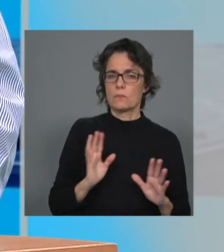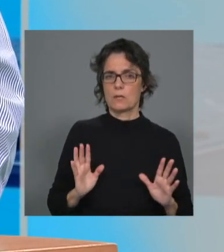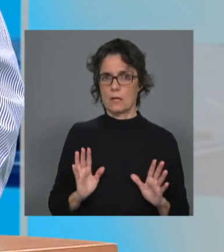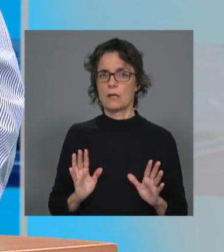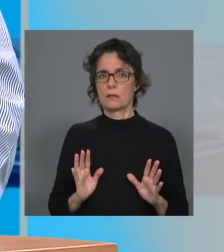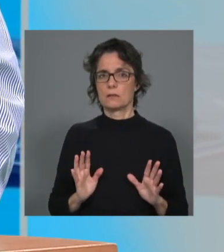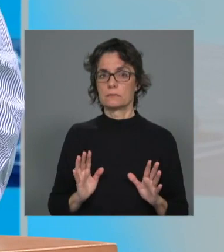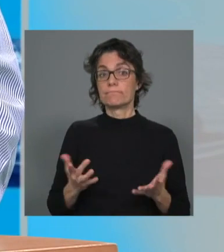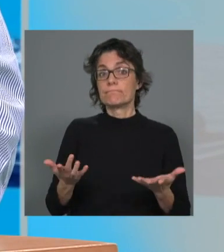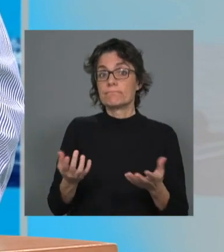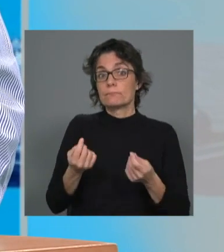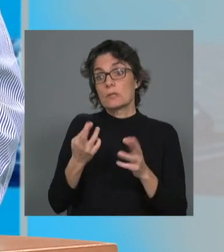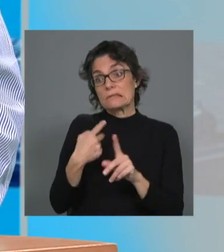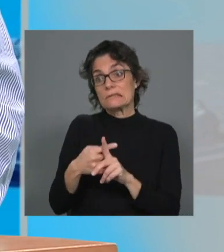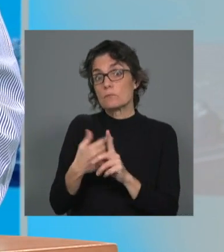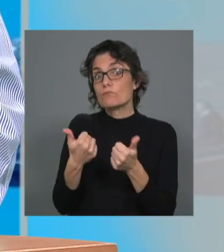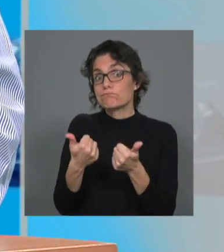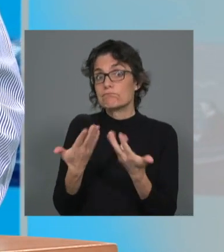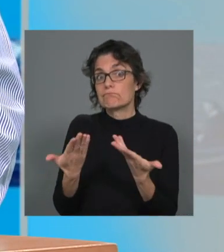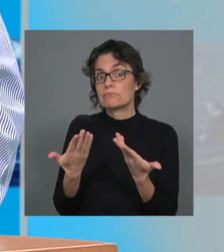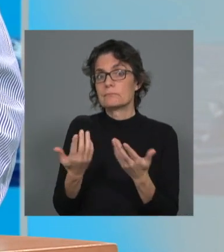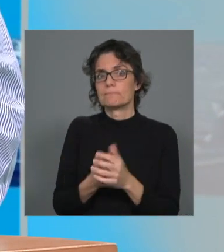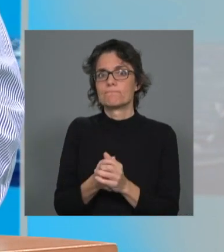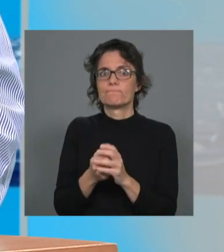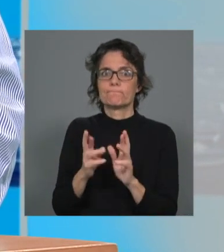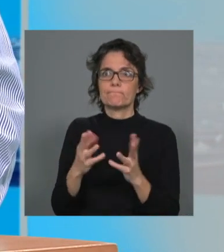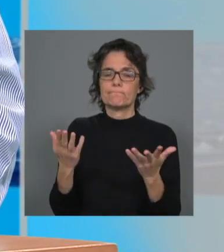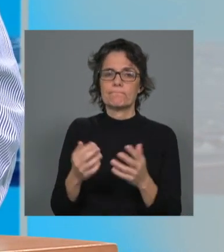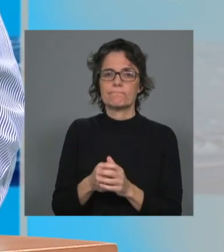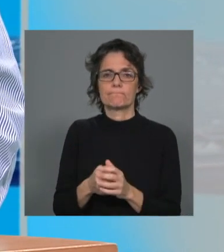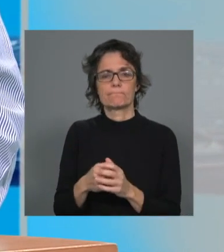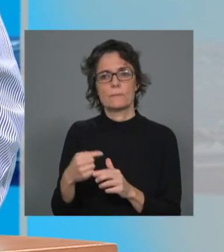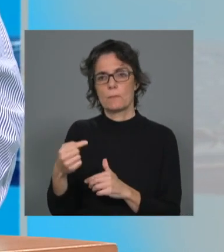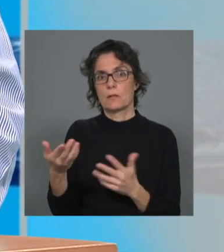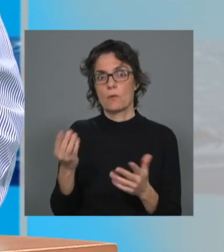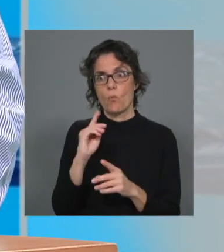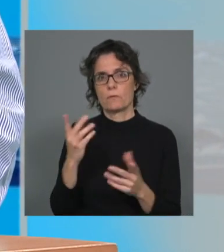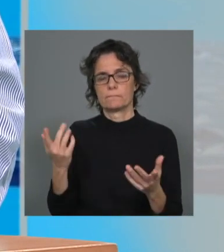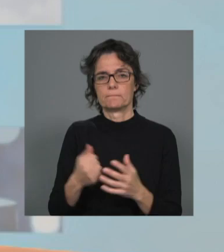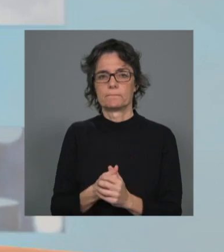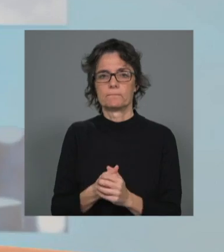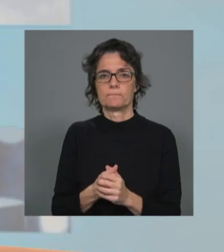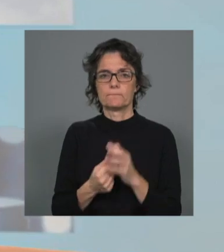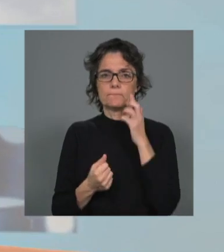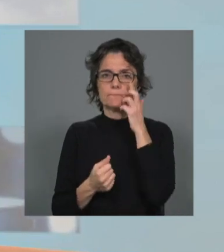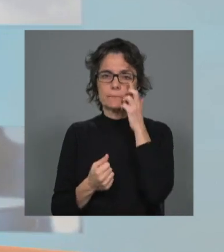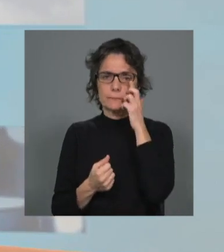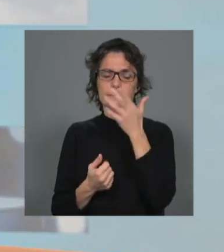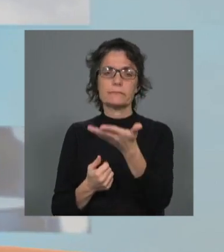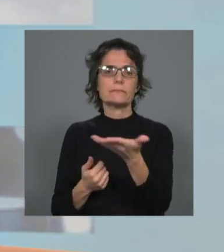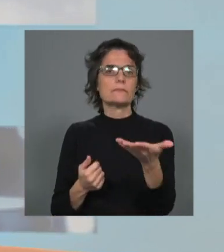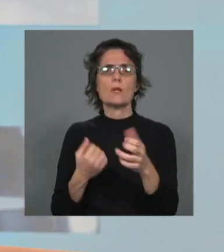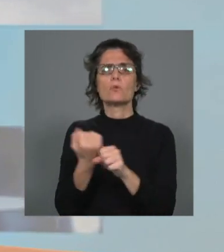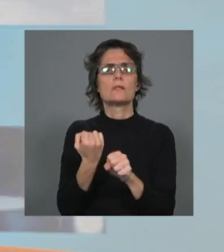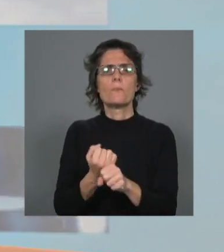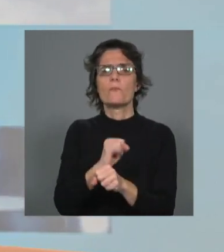obrigadas a estar em isolamento, e portanto isso facilita imenso depois a vida e o dia-a-dia. E em termos do trabalho concreto, houve